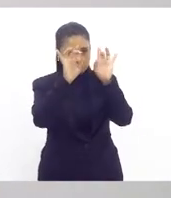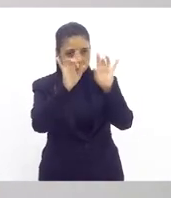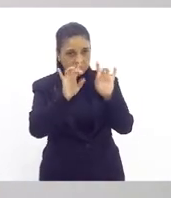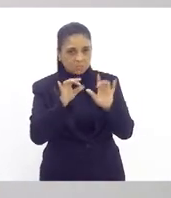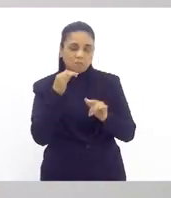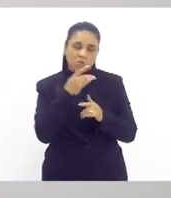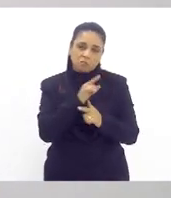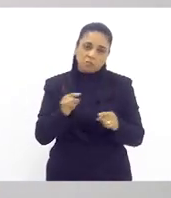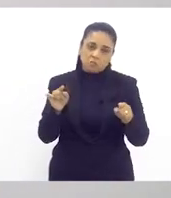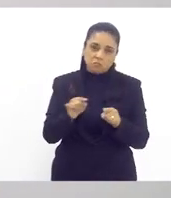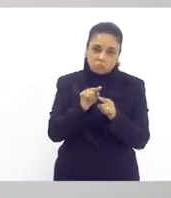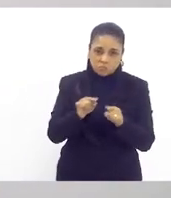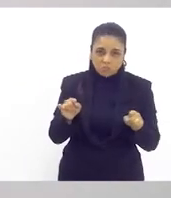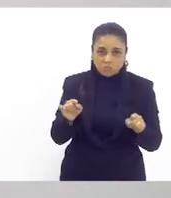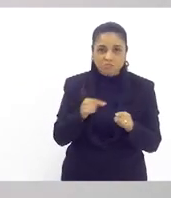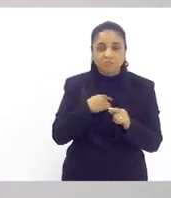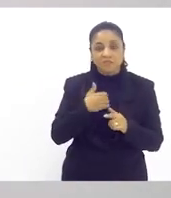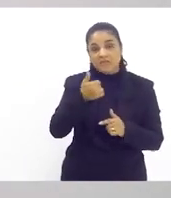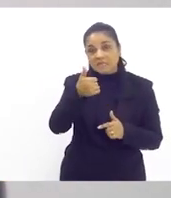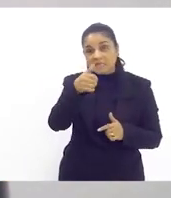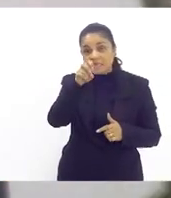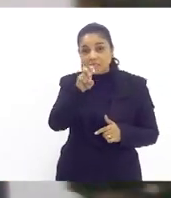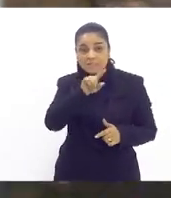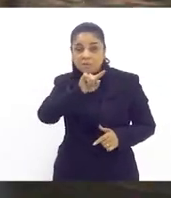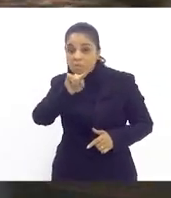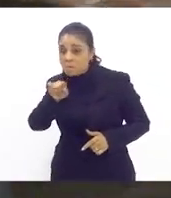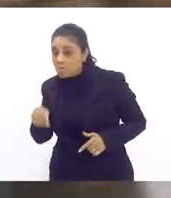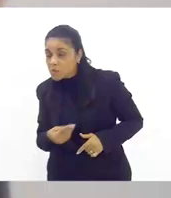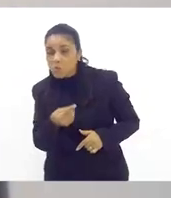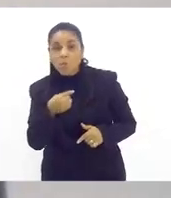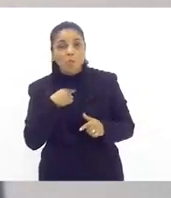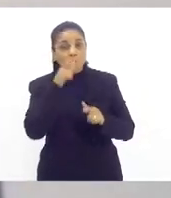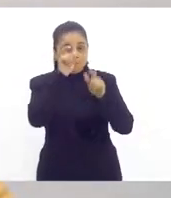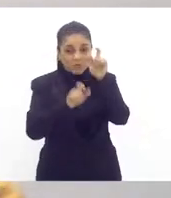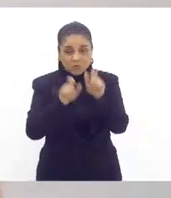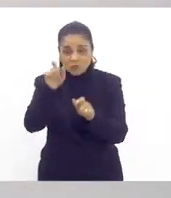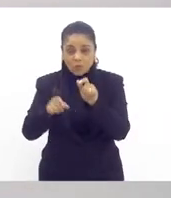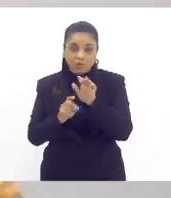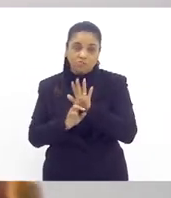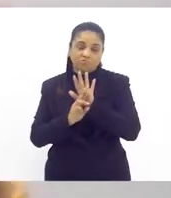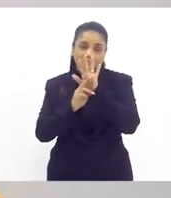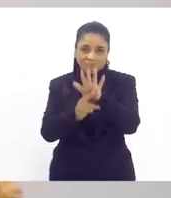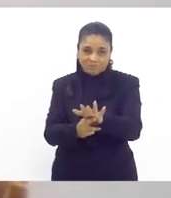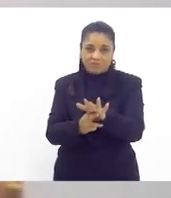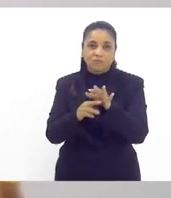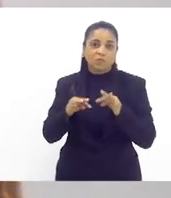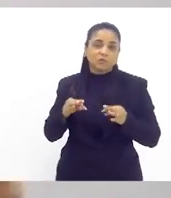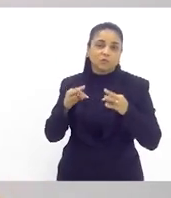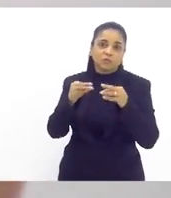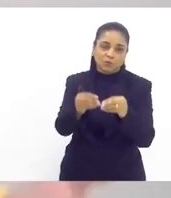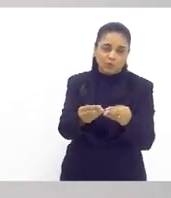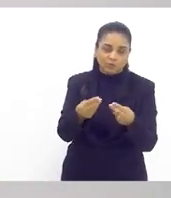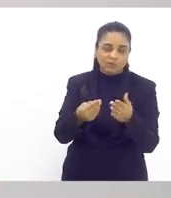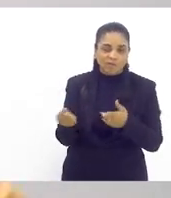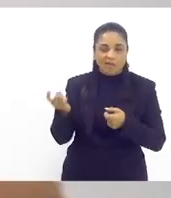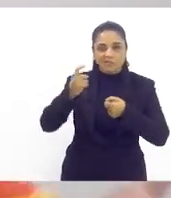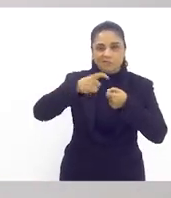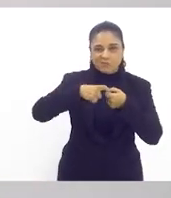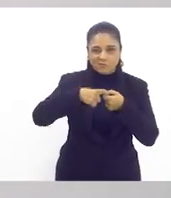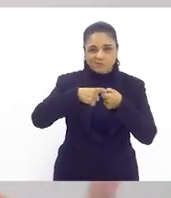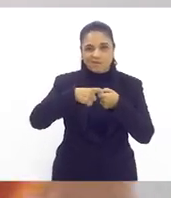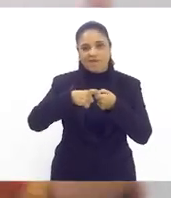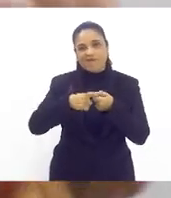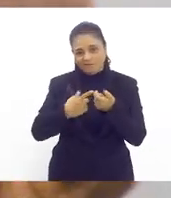para os músicos que tinha lá 15 mil pessoas representadas que são exatamente todos aqueles que estão Associados